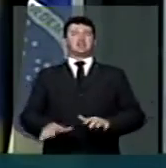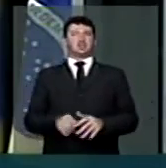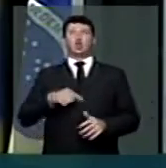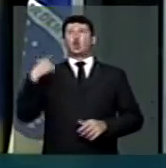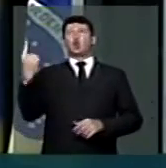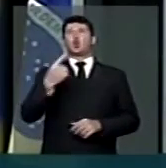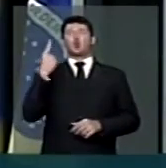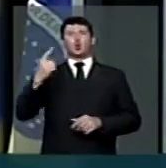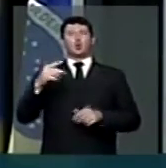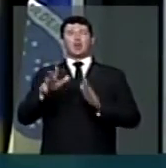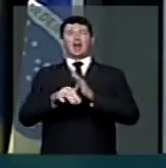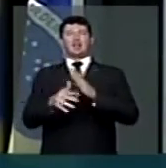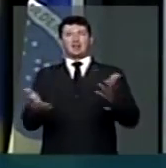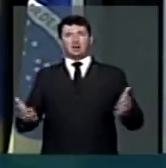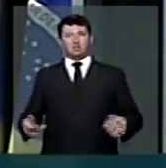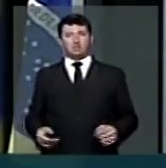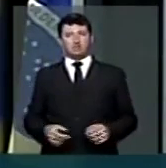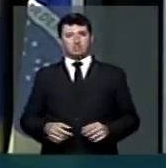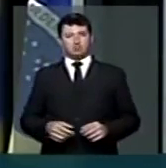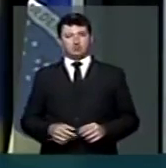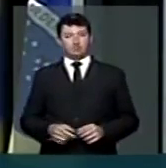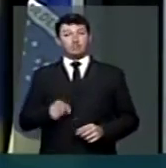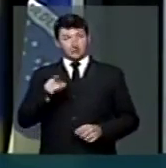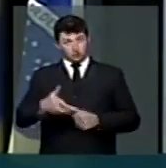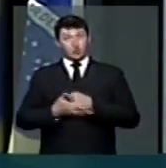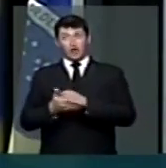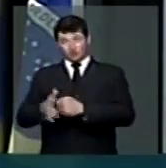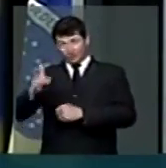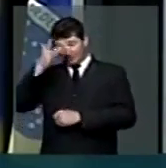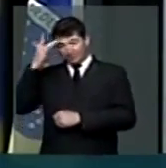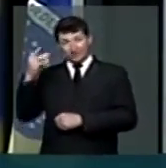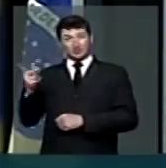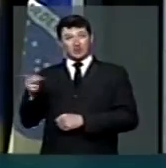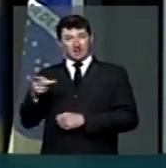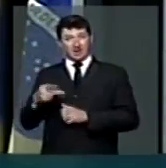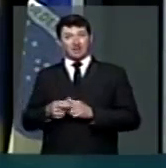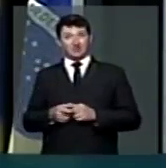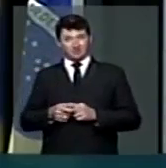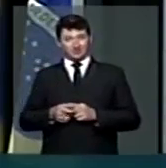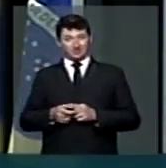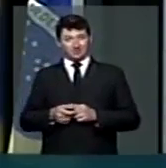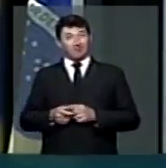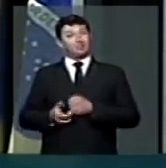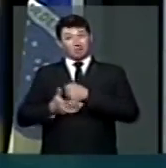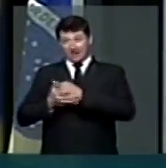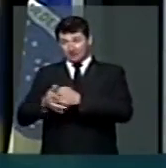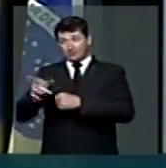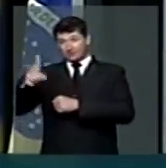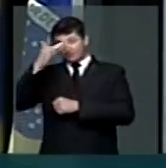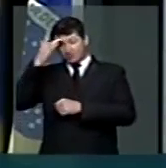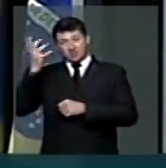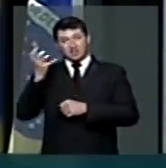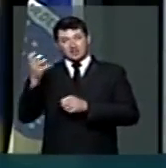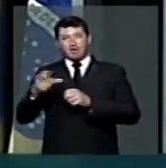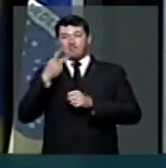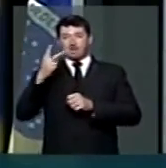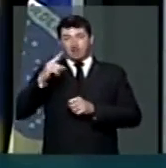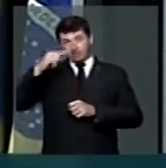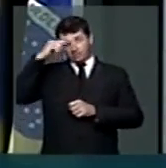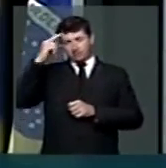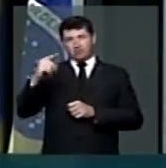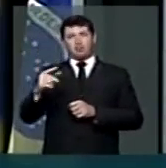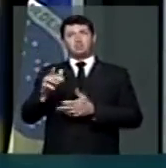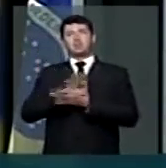todos são bandidos. Isso só ajuda os bandidos, isso só ajuda aqueles que querem passar a ideia de que não há nada a